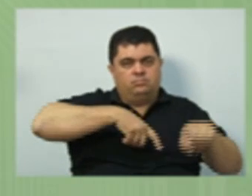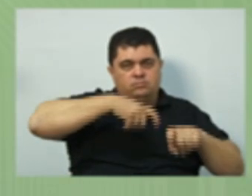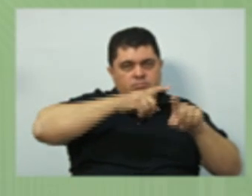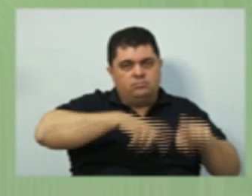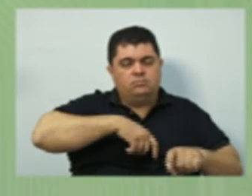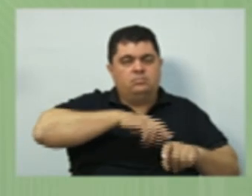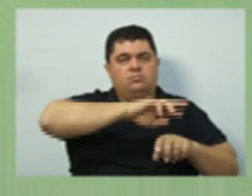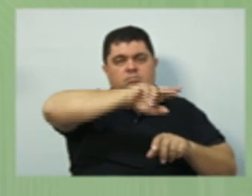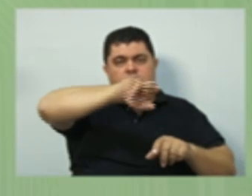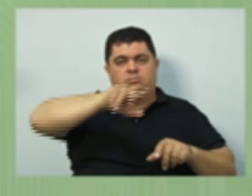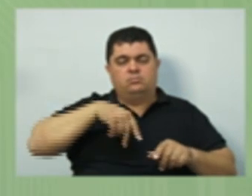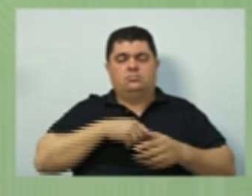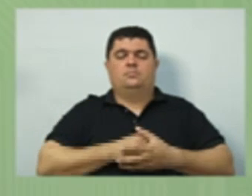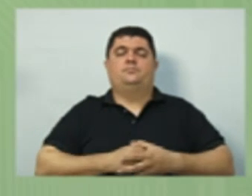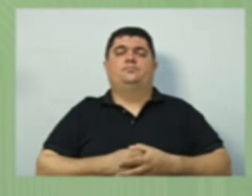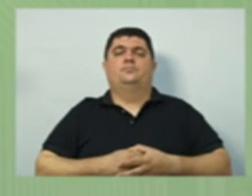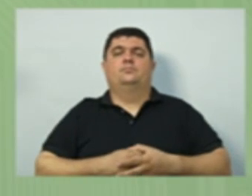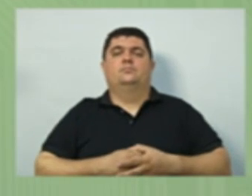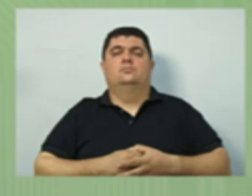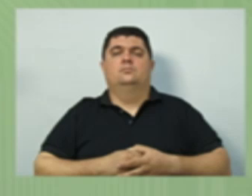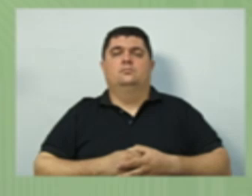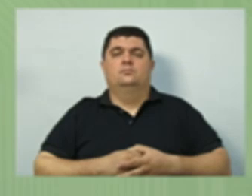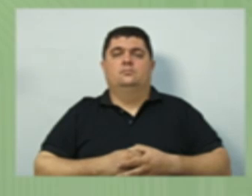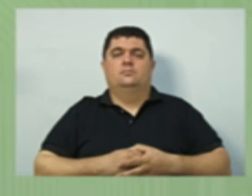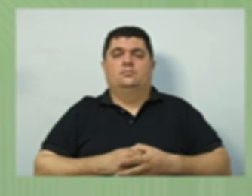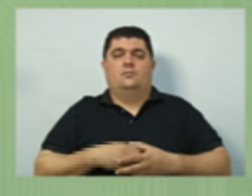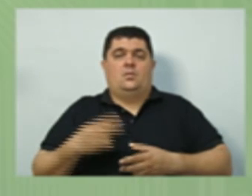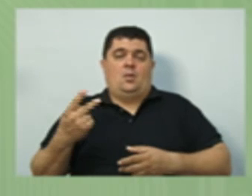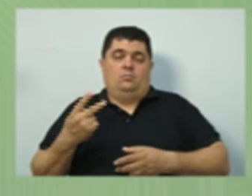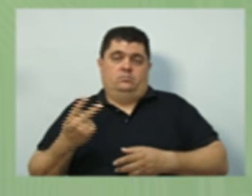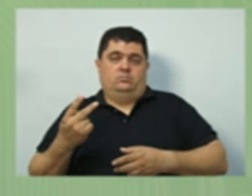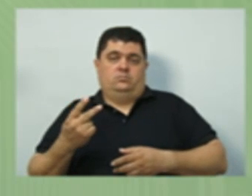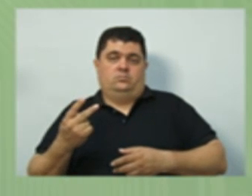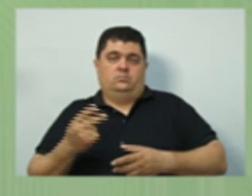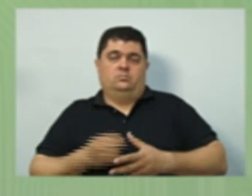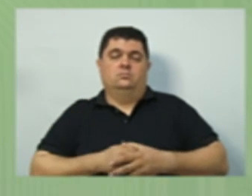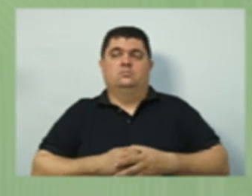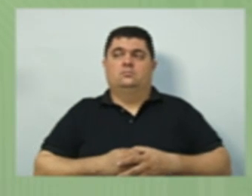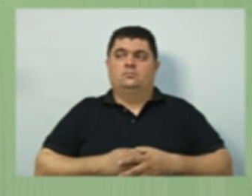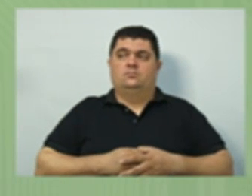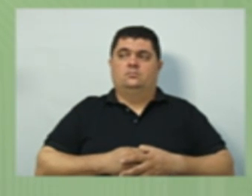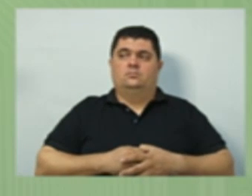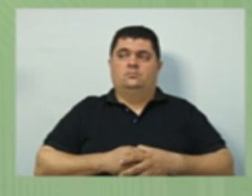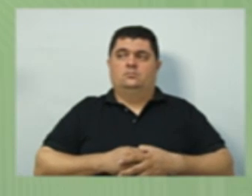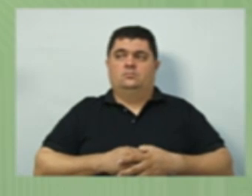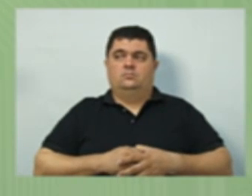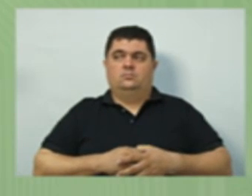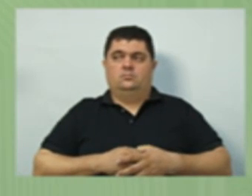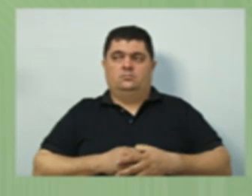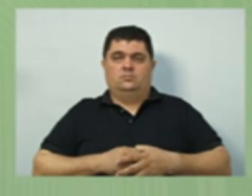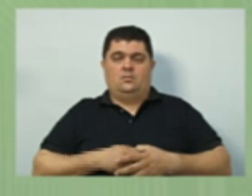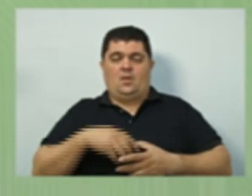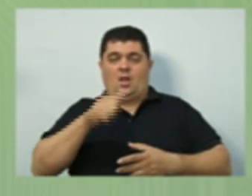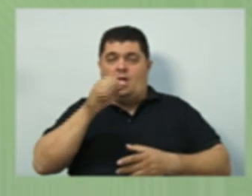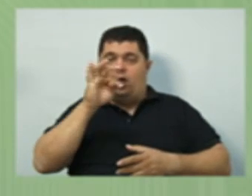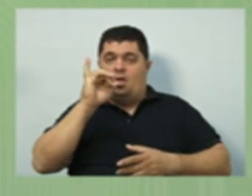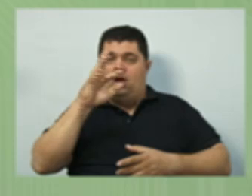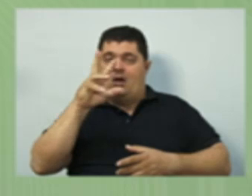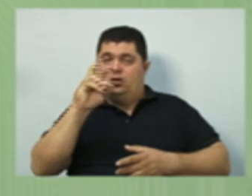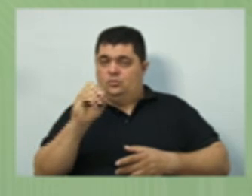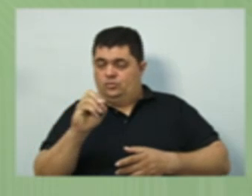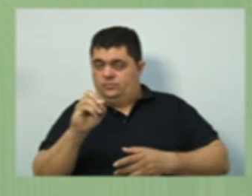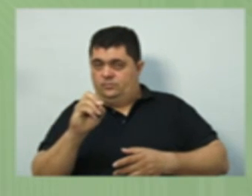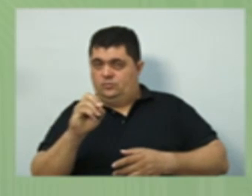você é passivo. Já nas outras duas figuras, você tem a palavra ativo,